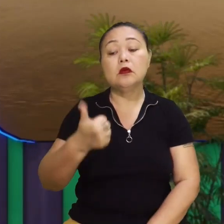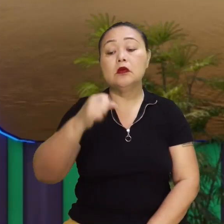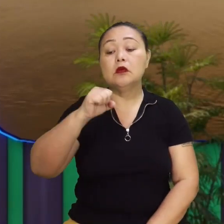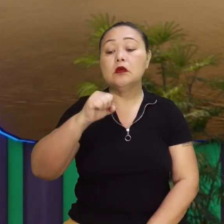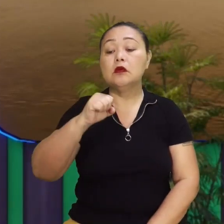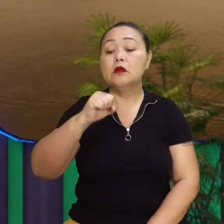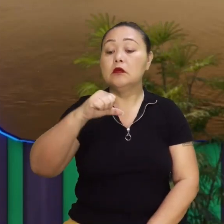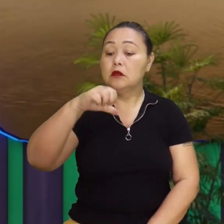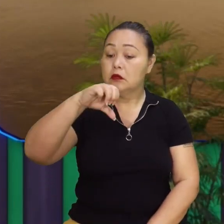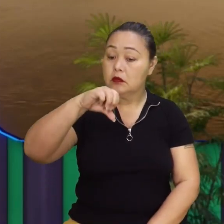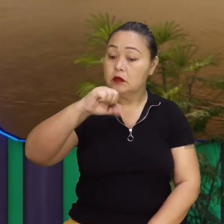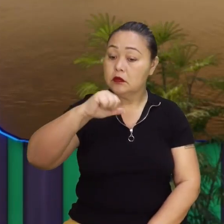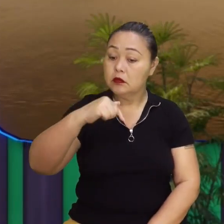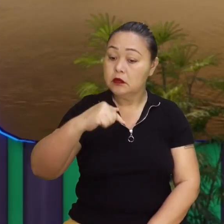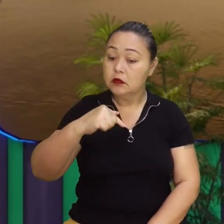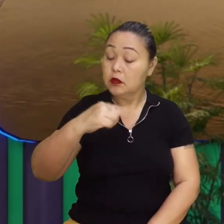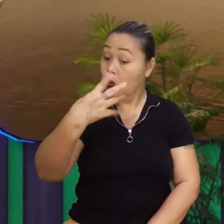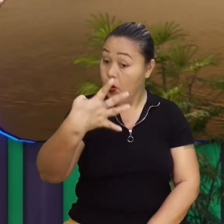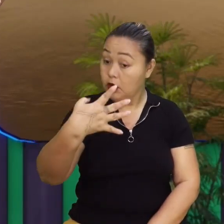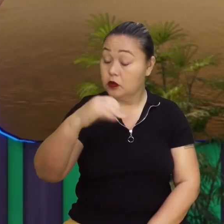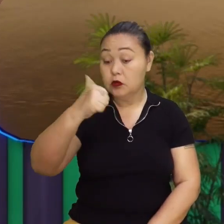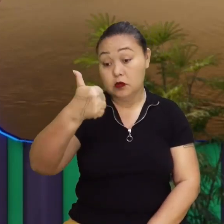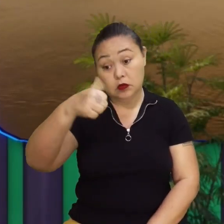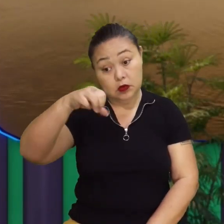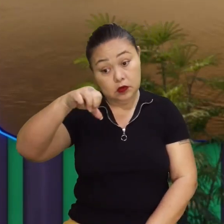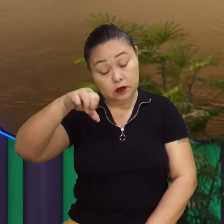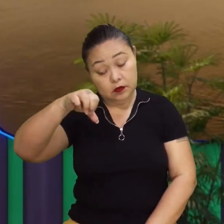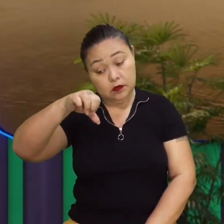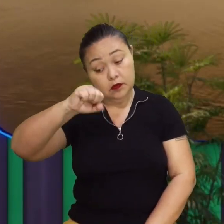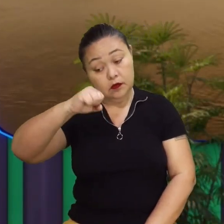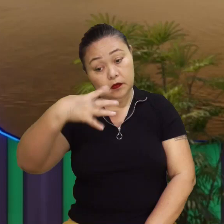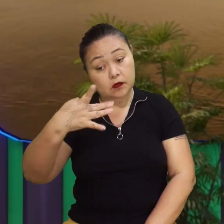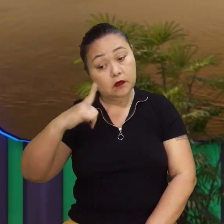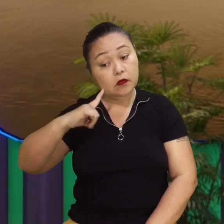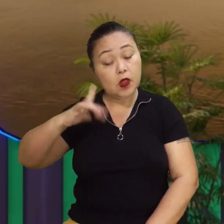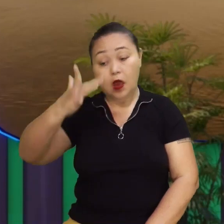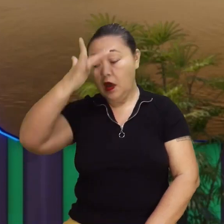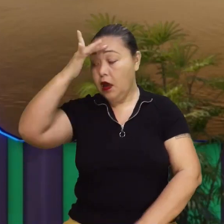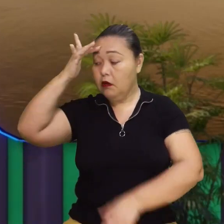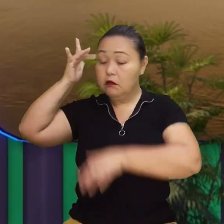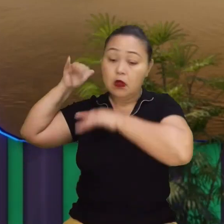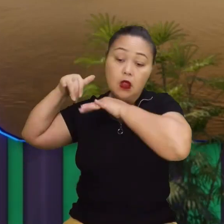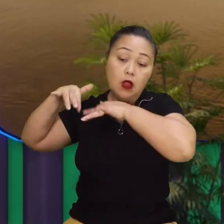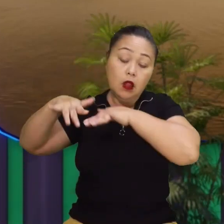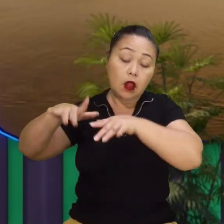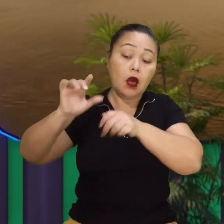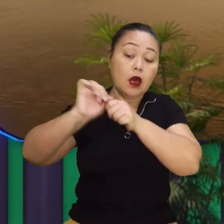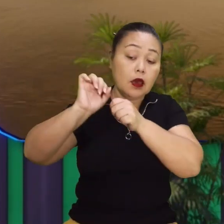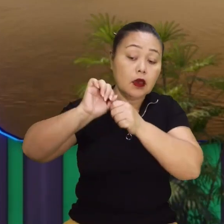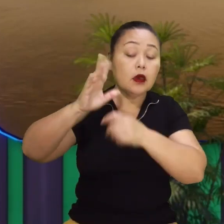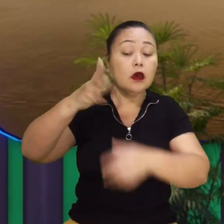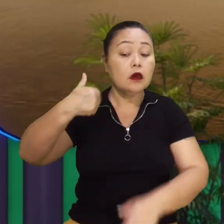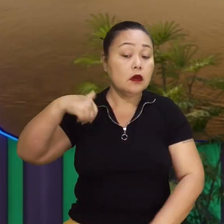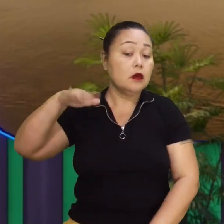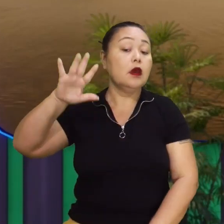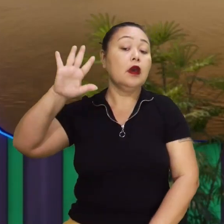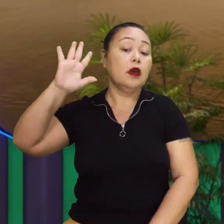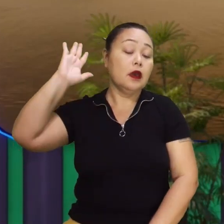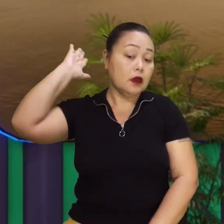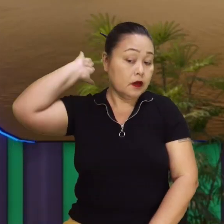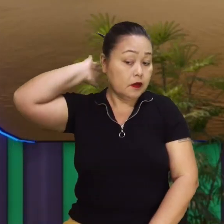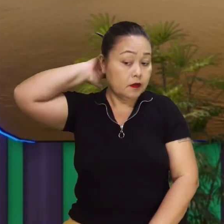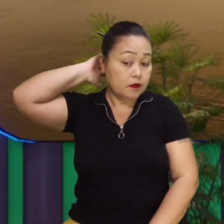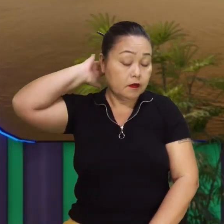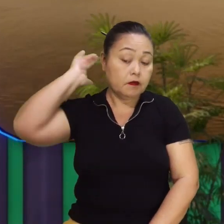1984 na leva de imigrantes OK e eu sou de Belém meus pais